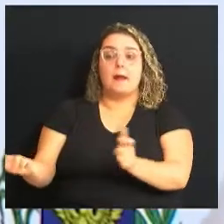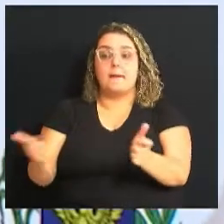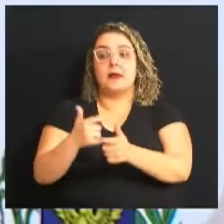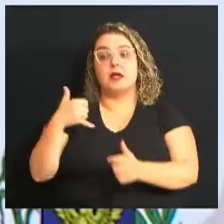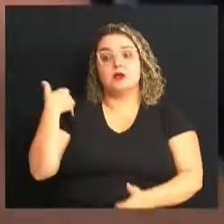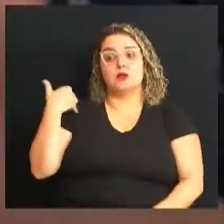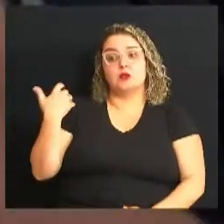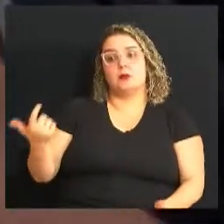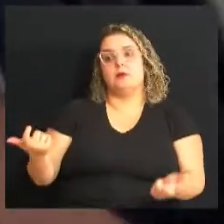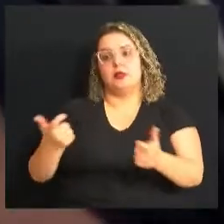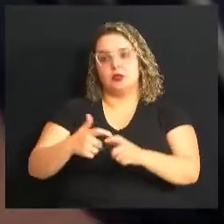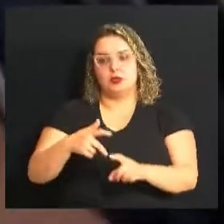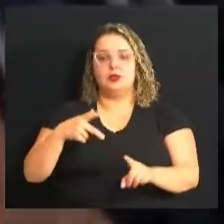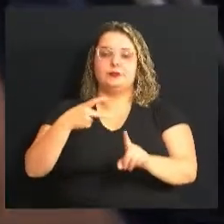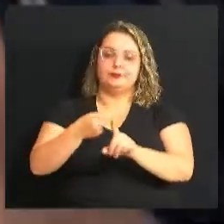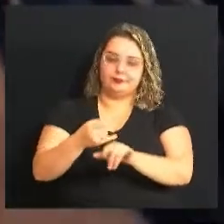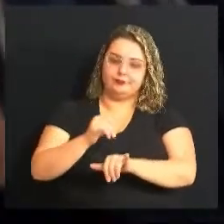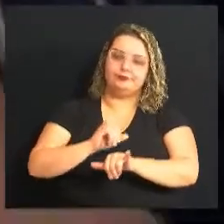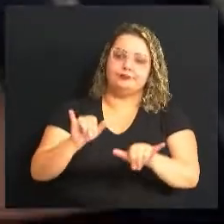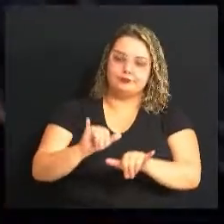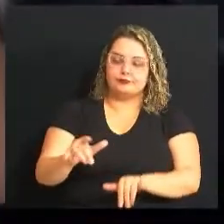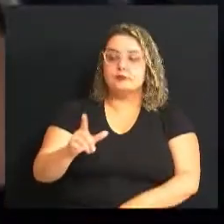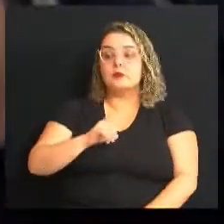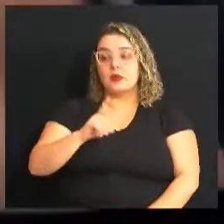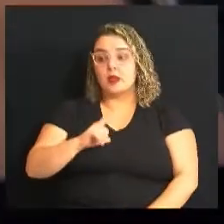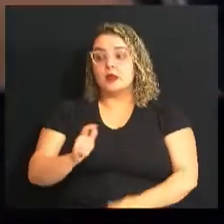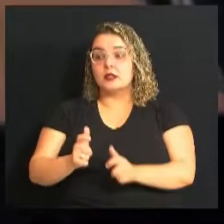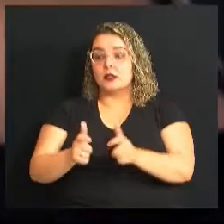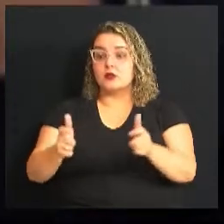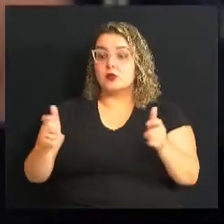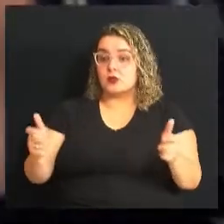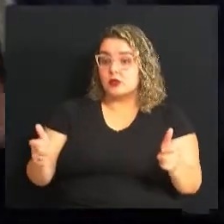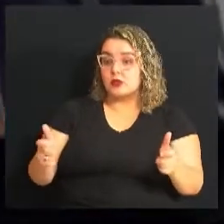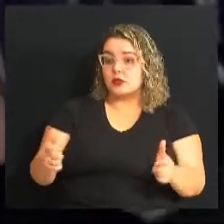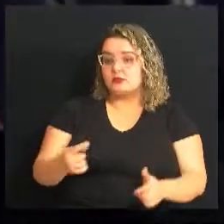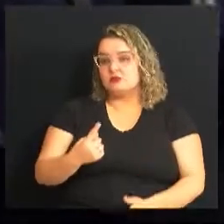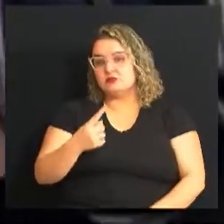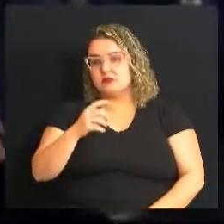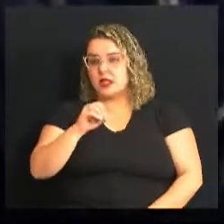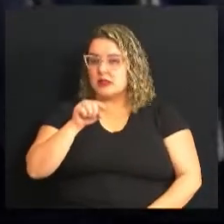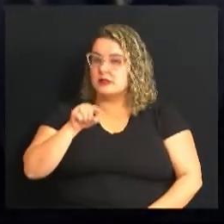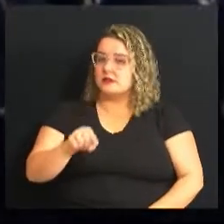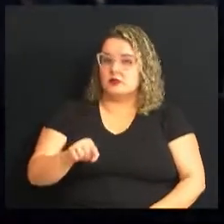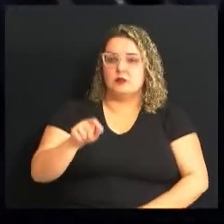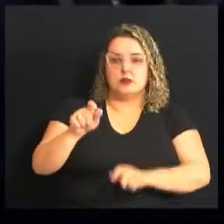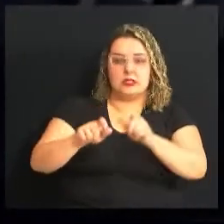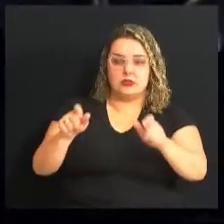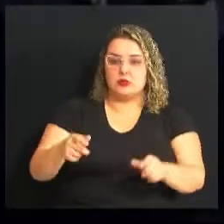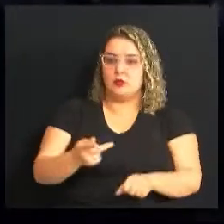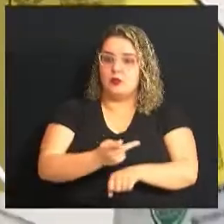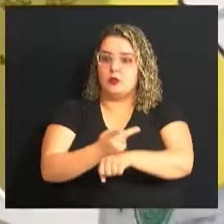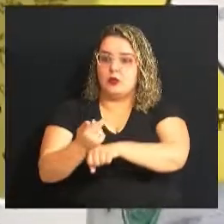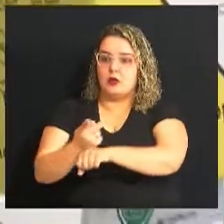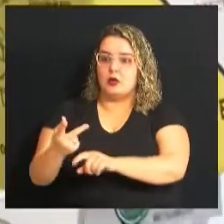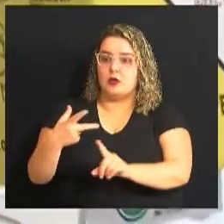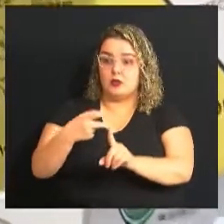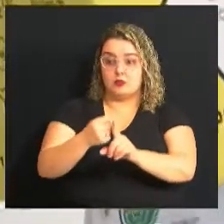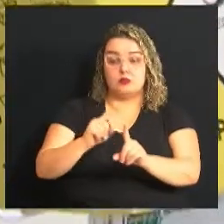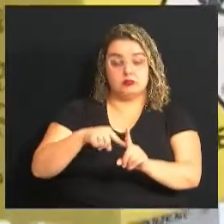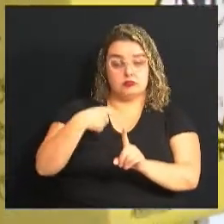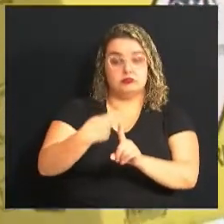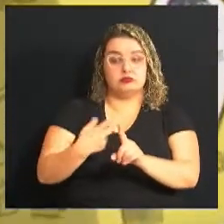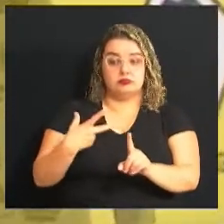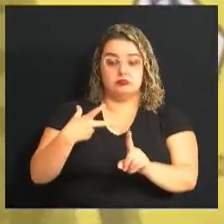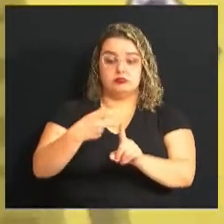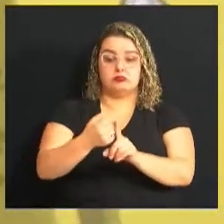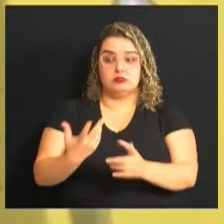à campanha. A gente teve aí um incremento de 10 mil pessoas mais ou menos procurando pela dose adicional, pela dose